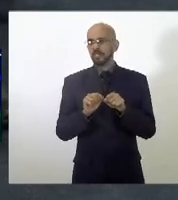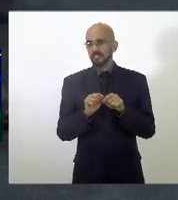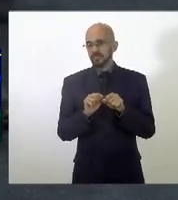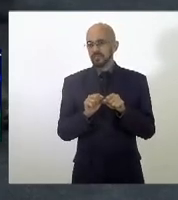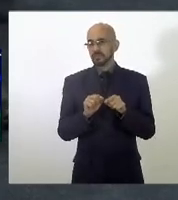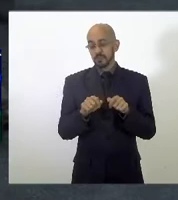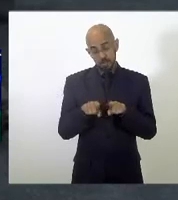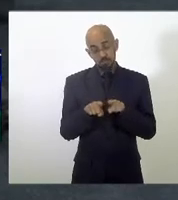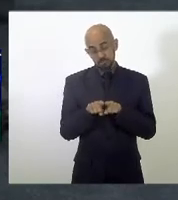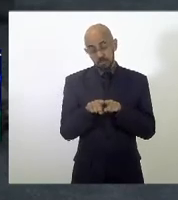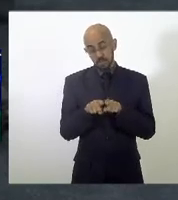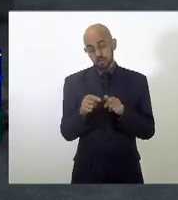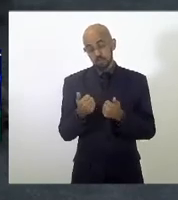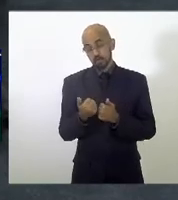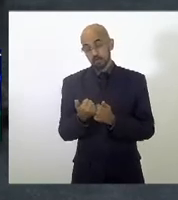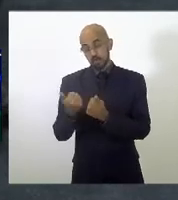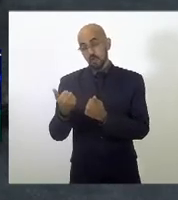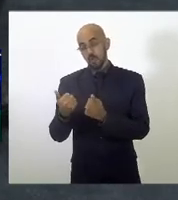coautores. Então, queria